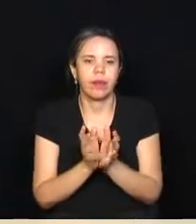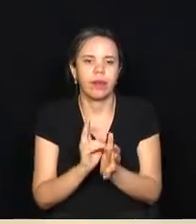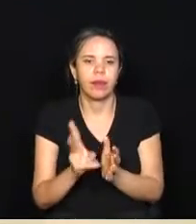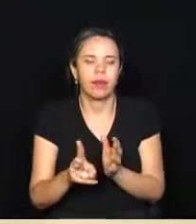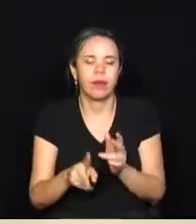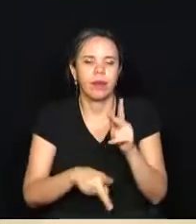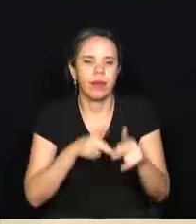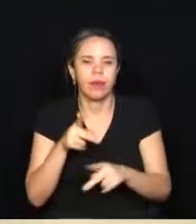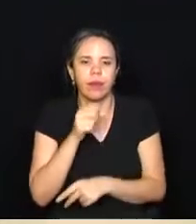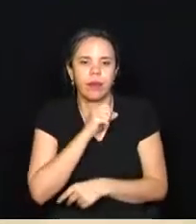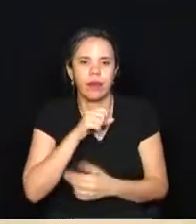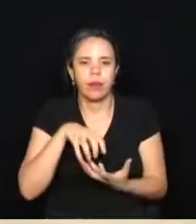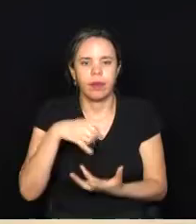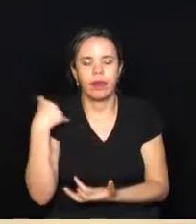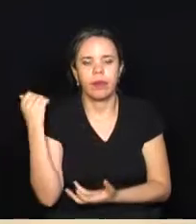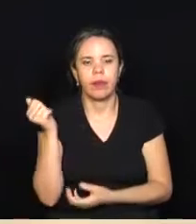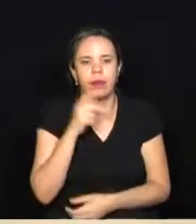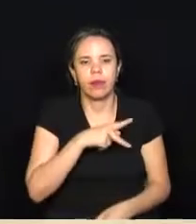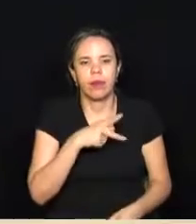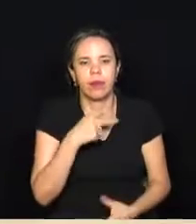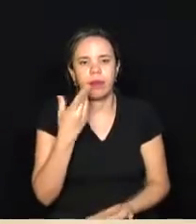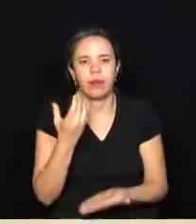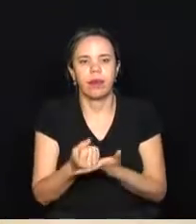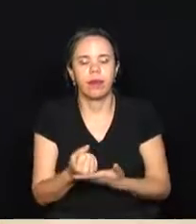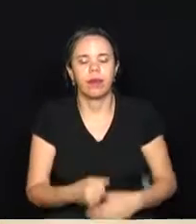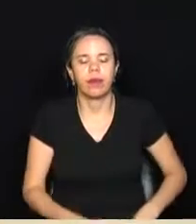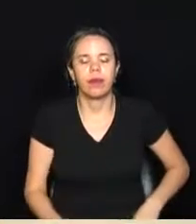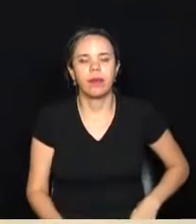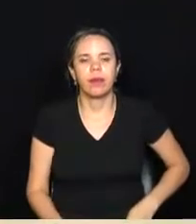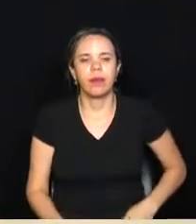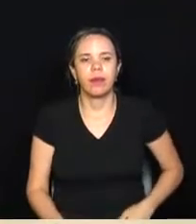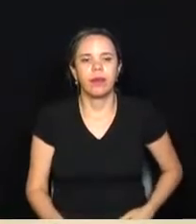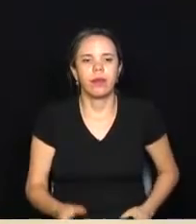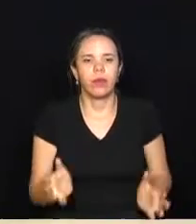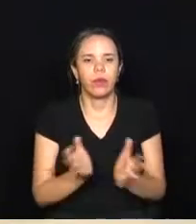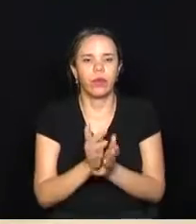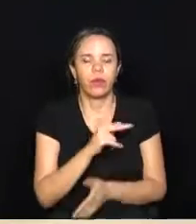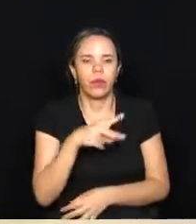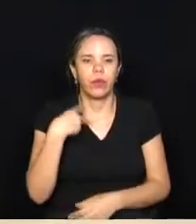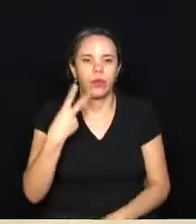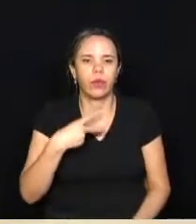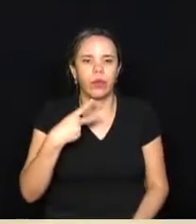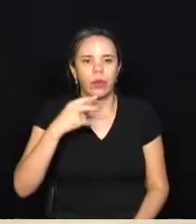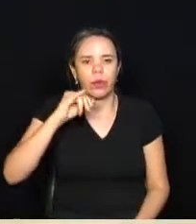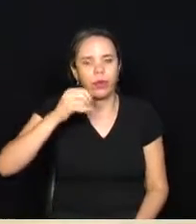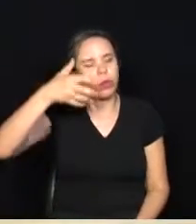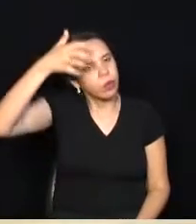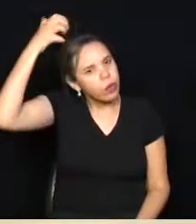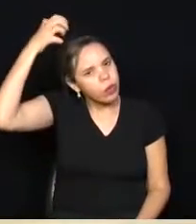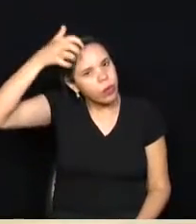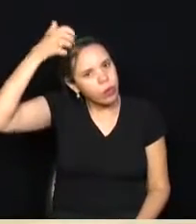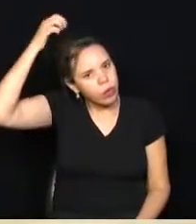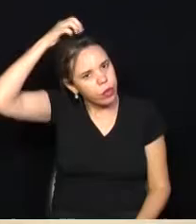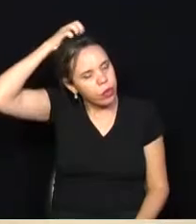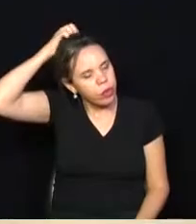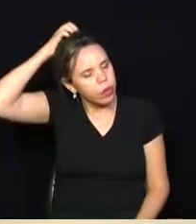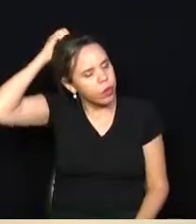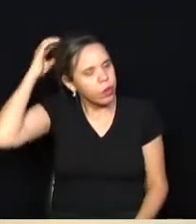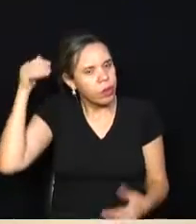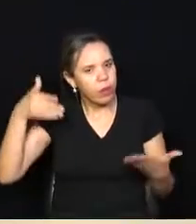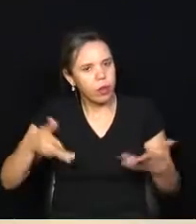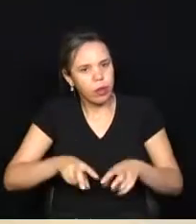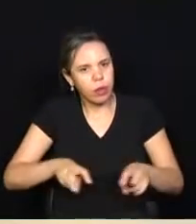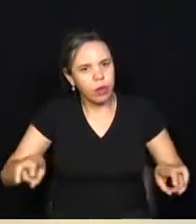dos Idosos, Aposentados e Pensionistas. Essa comissão é presidida pelo vereador Jair da Farmácia, que se encontra